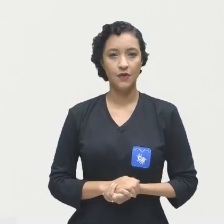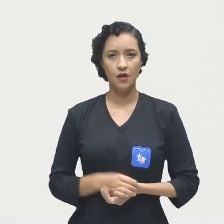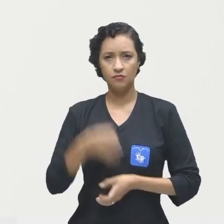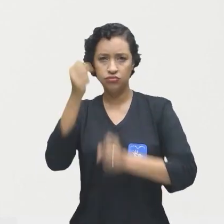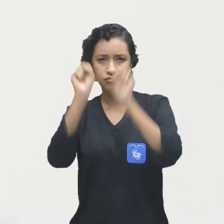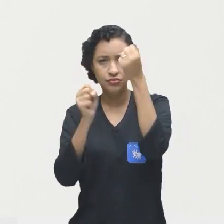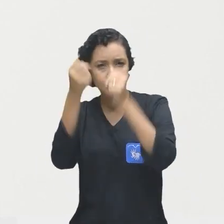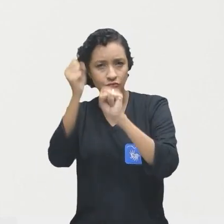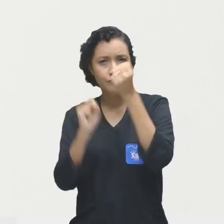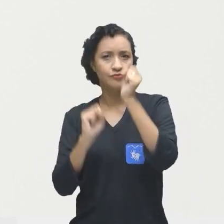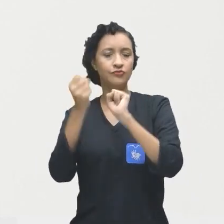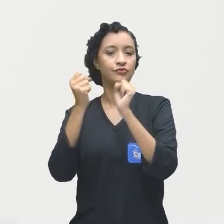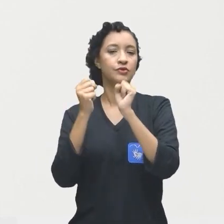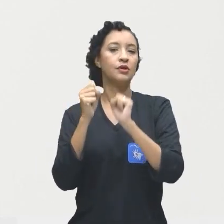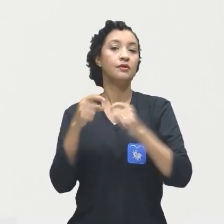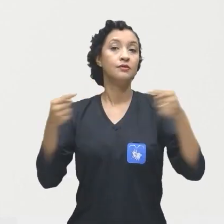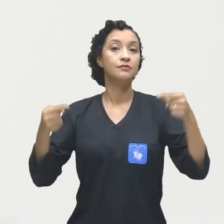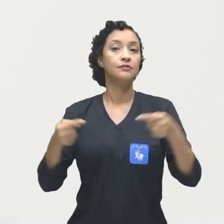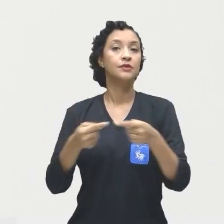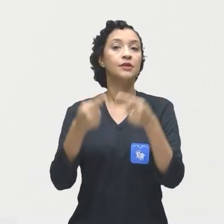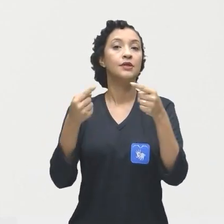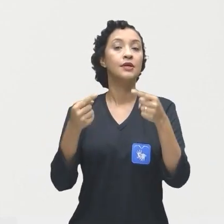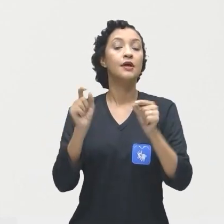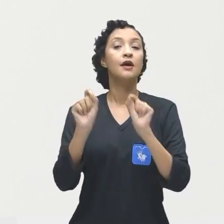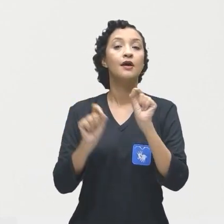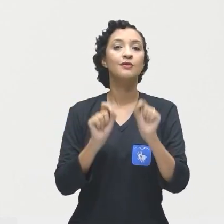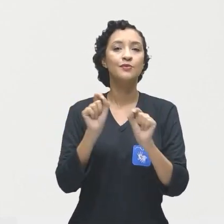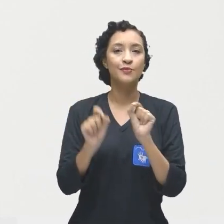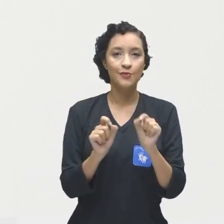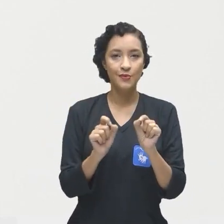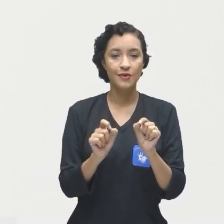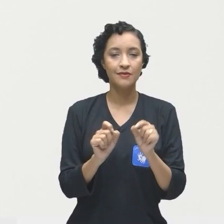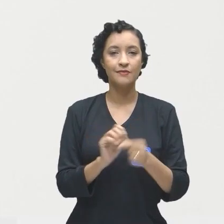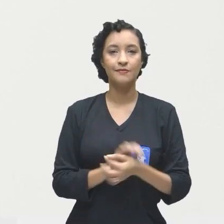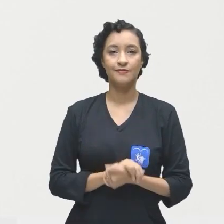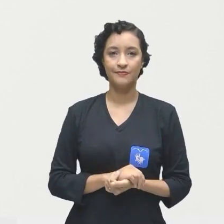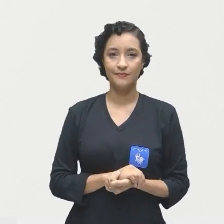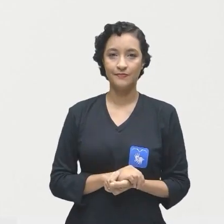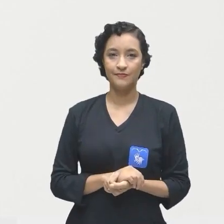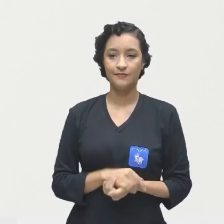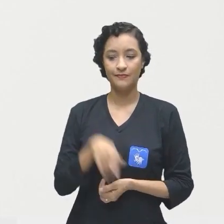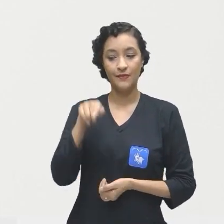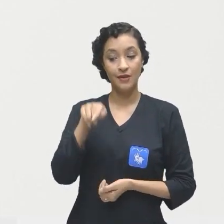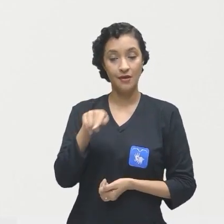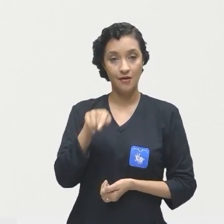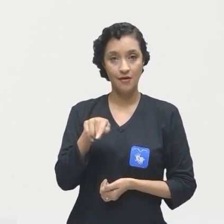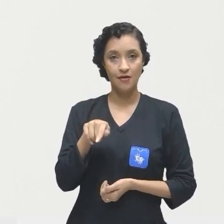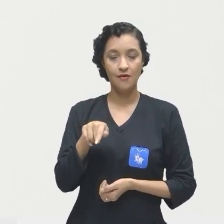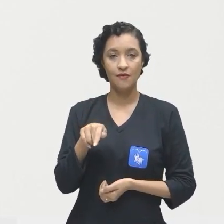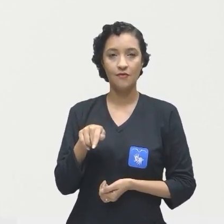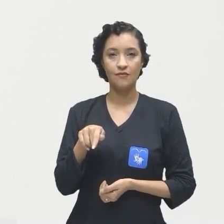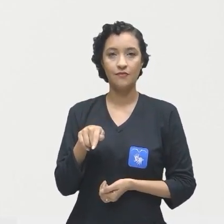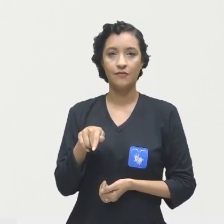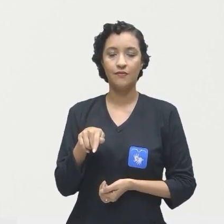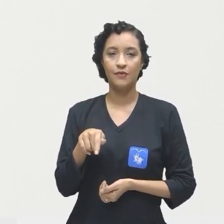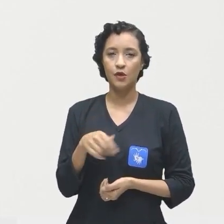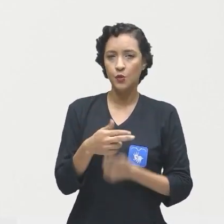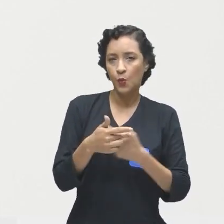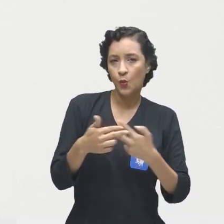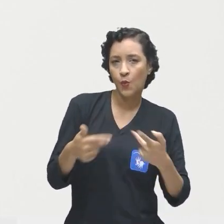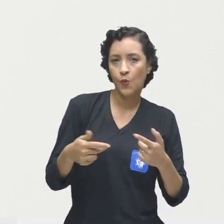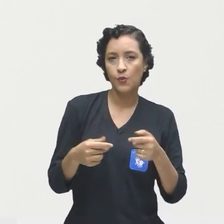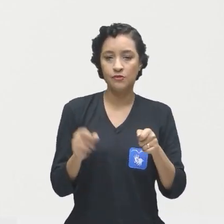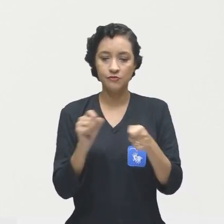indústria. Então ele também está totalmente ligado ao recurso de bens de produção.